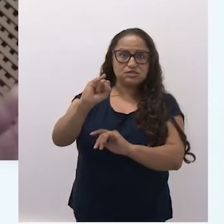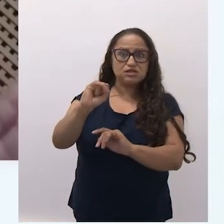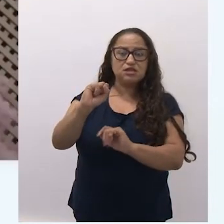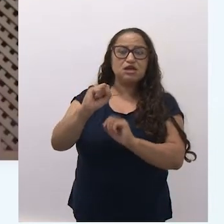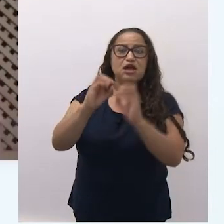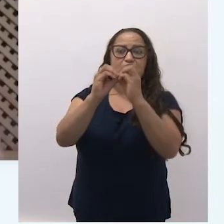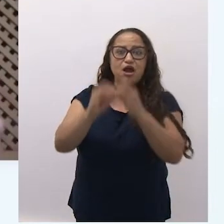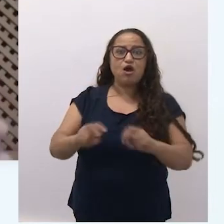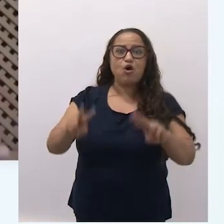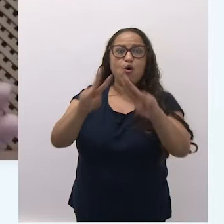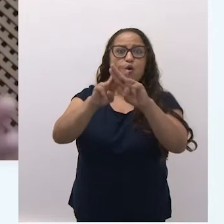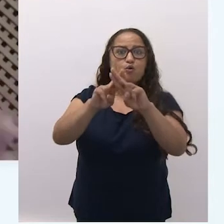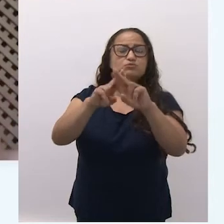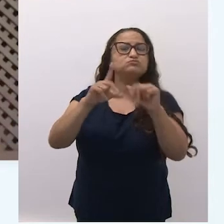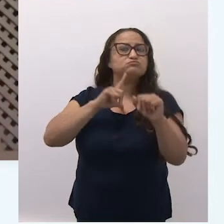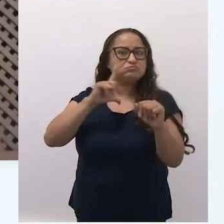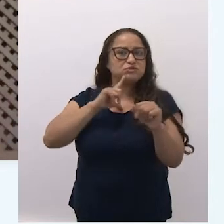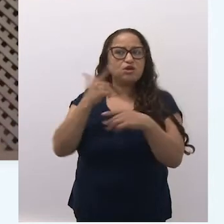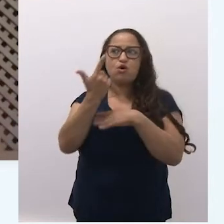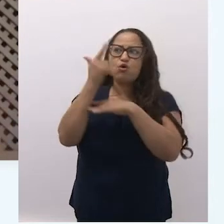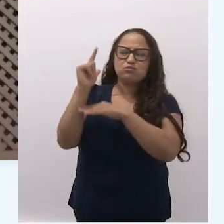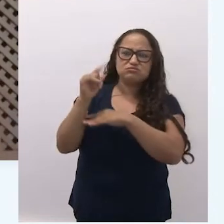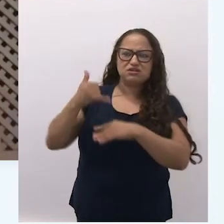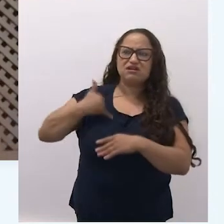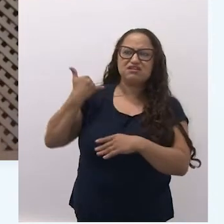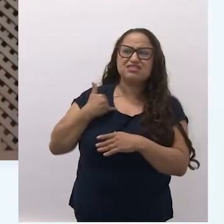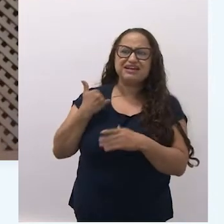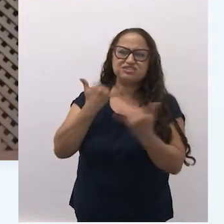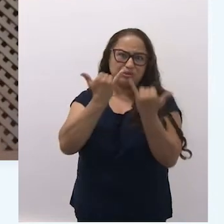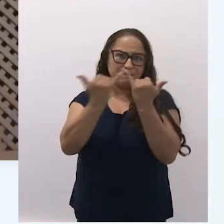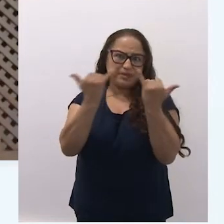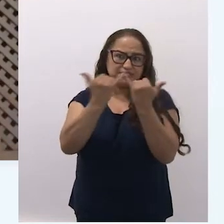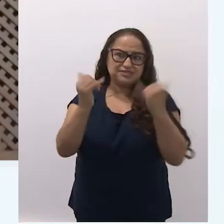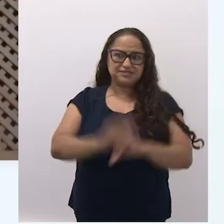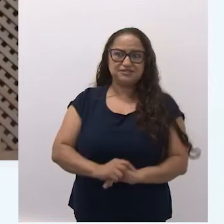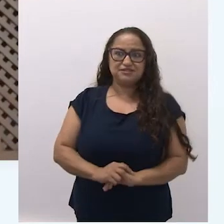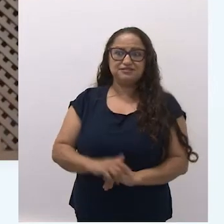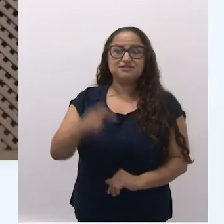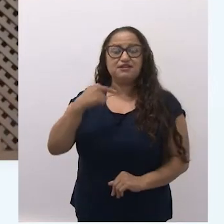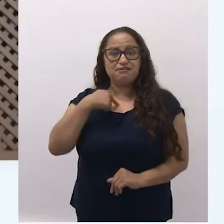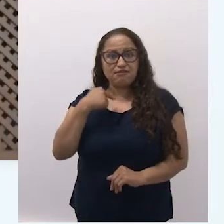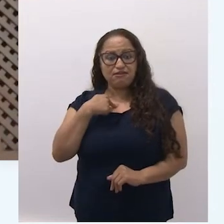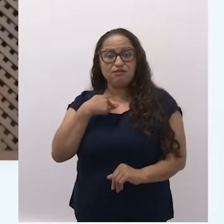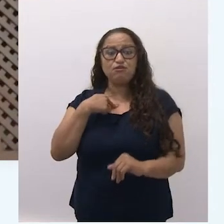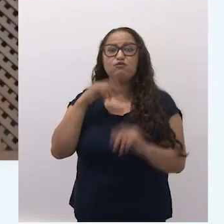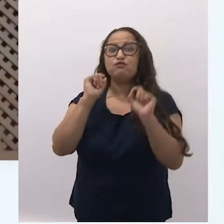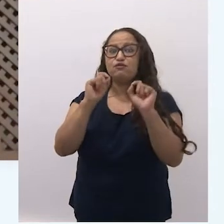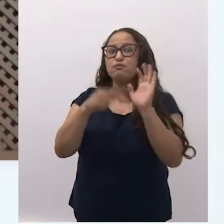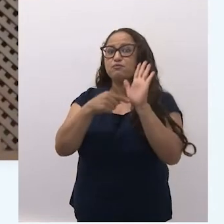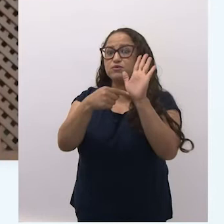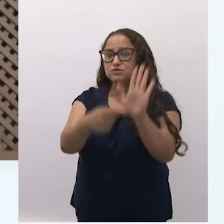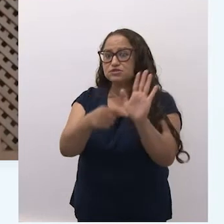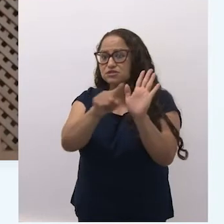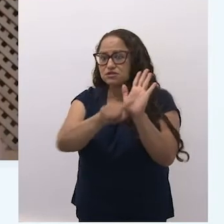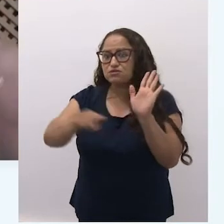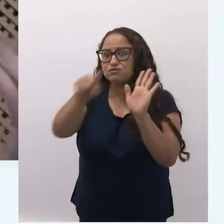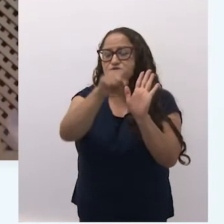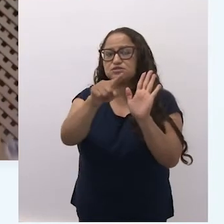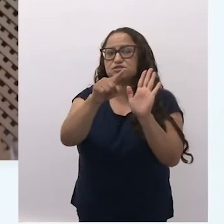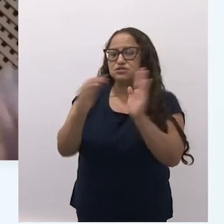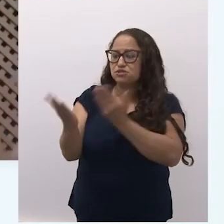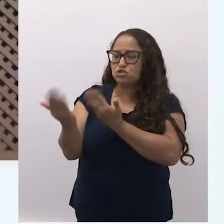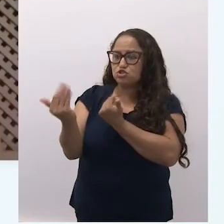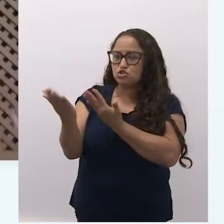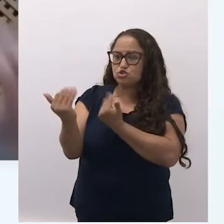outra idade, mais ou menos, são idades sempre bem parecidas, né? Eu vou tratar aqui com vocês a